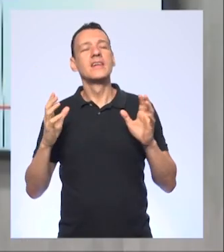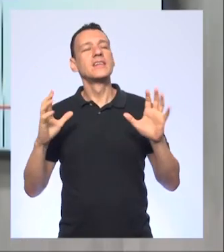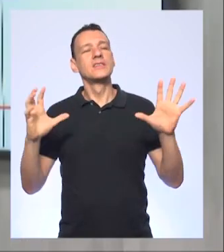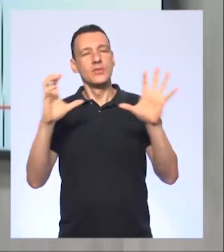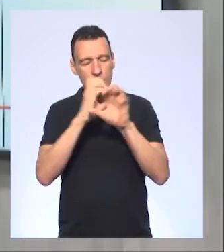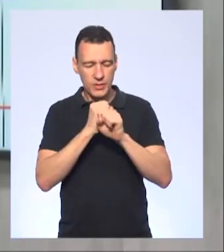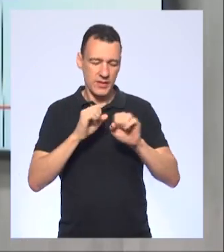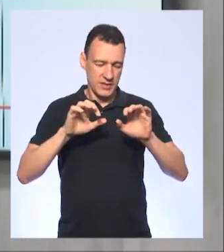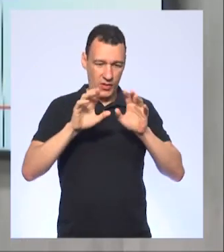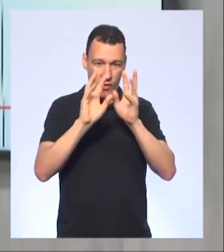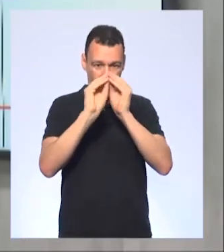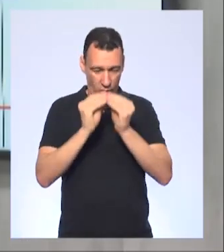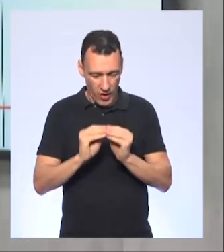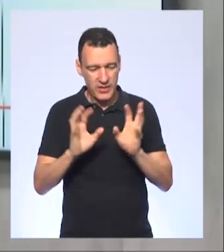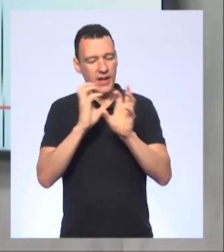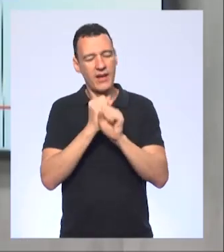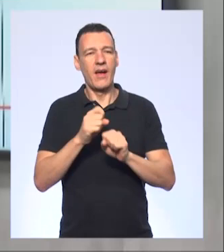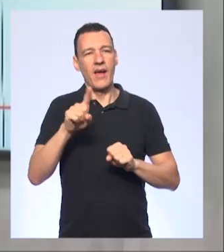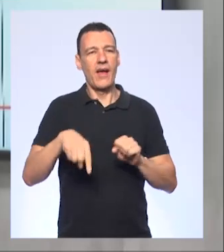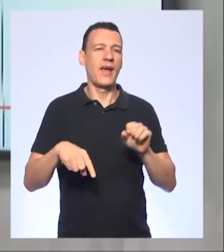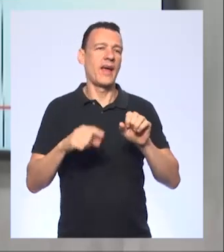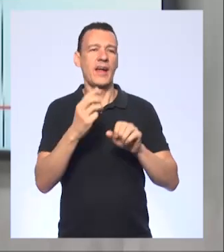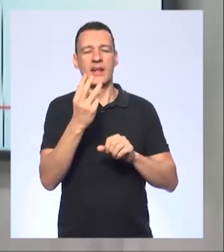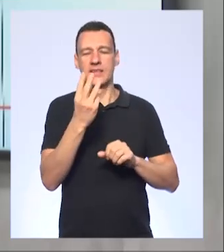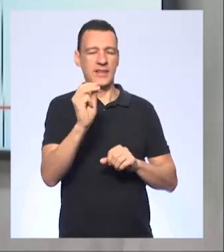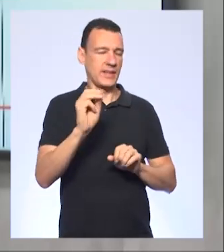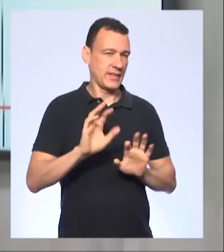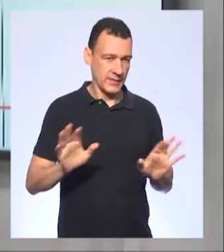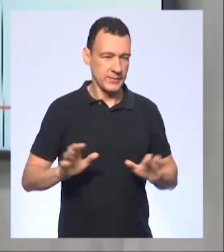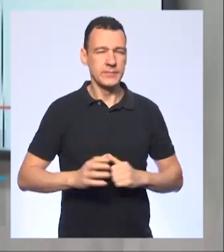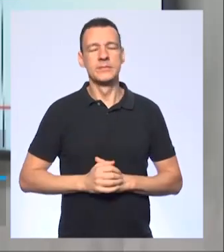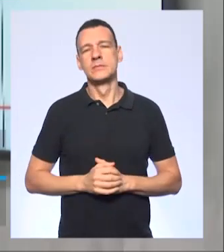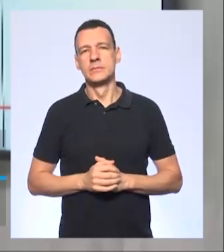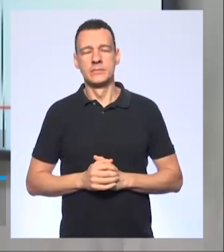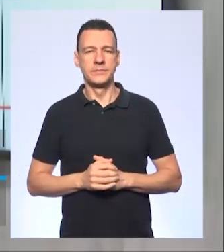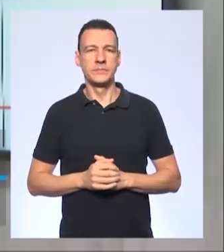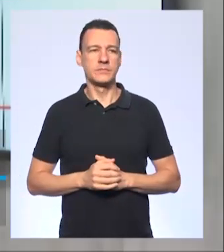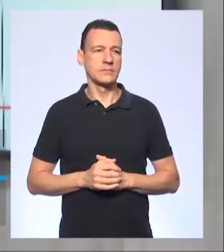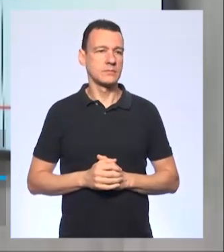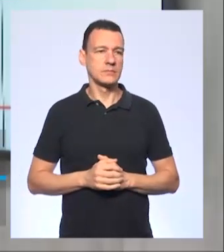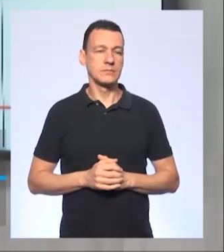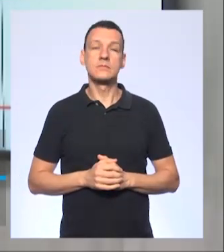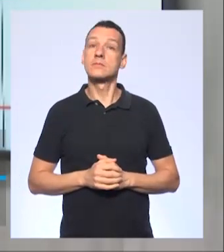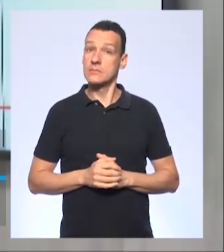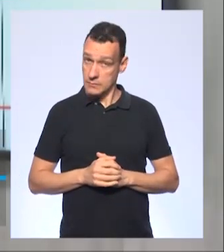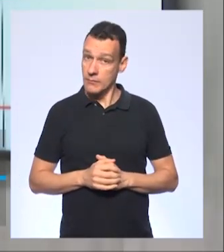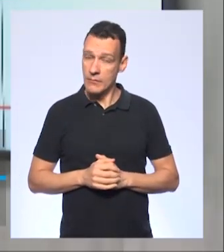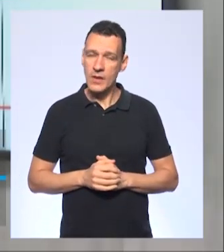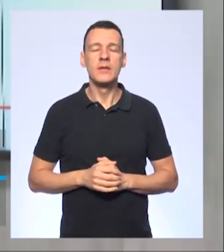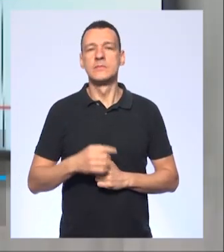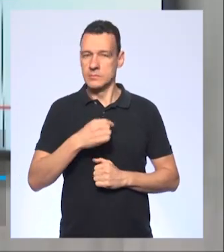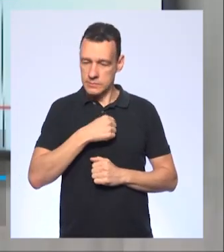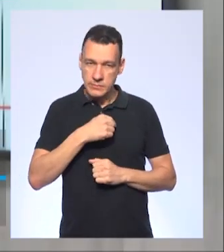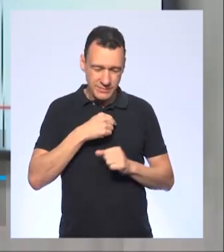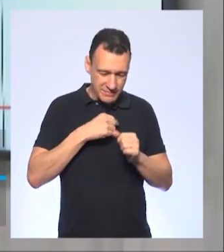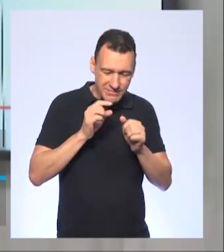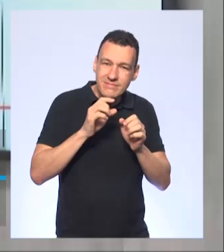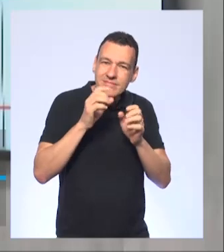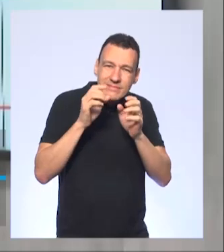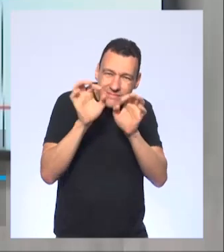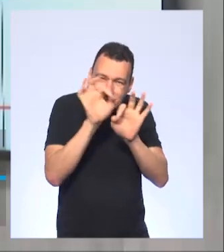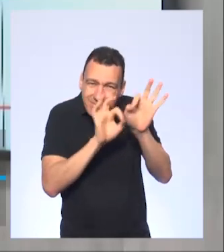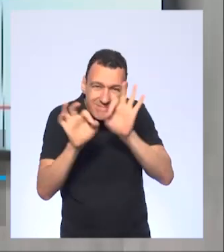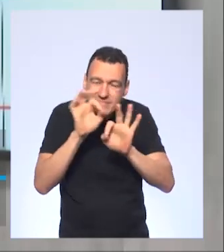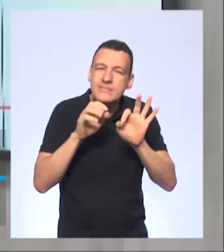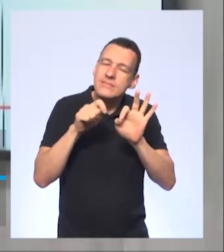graus. Isso eu fiz proposital. A gente aqui nessas aulas EAD, né, remota, queria que você fizesse